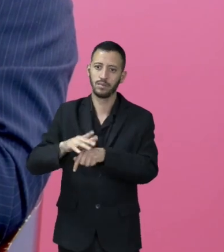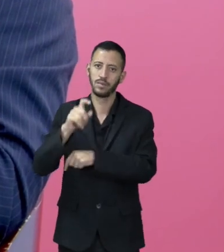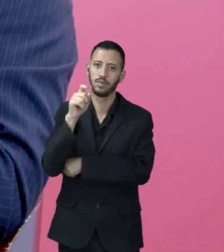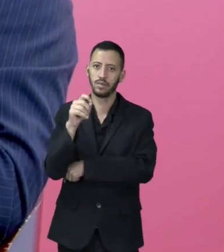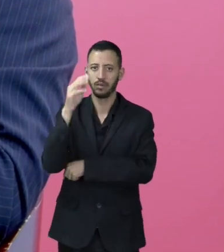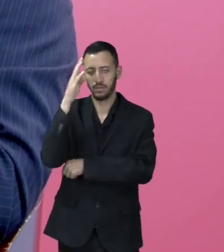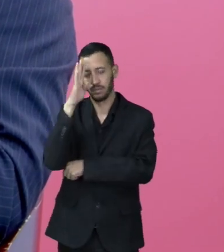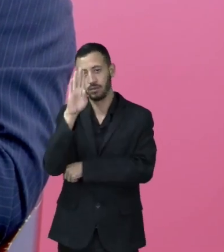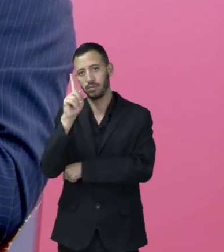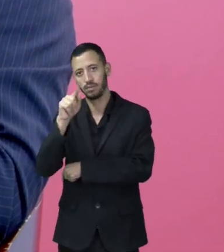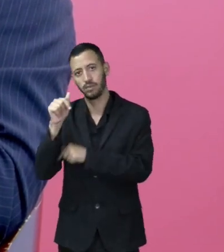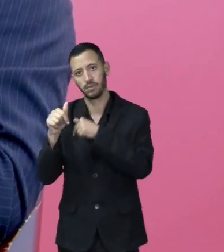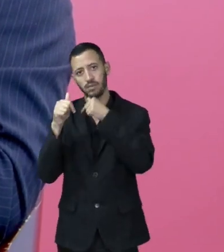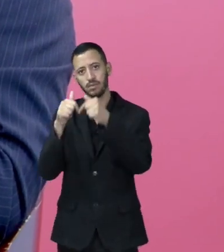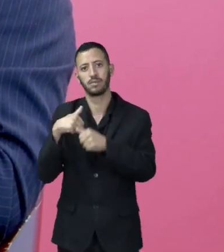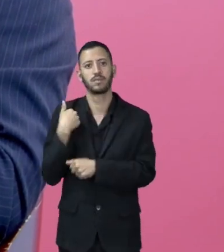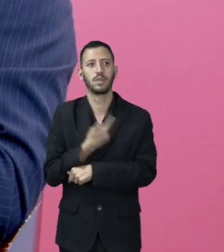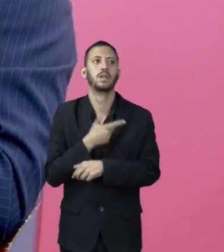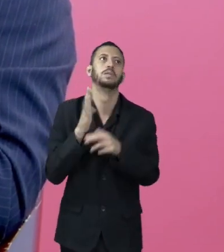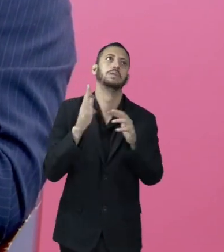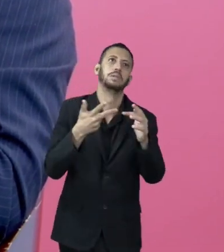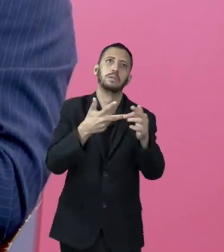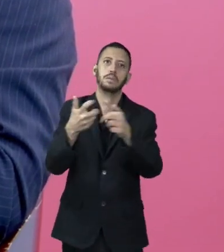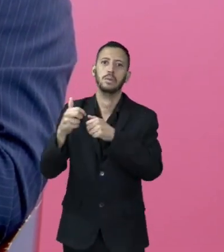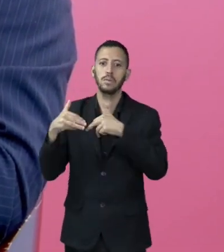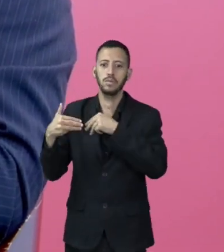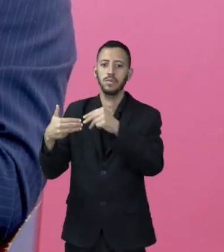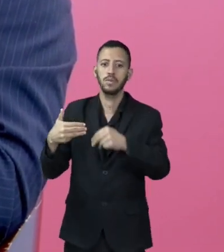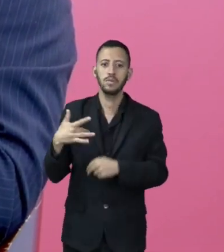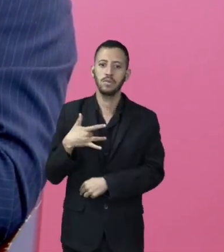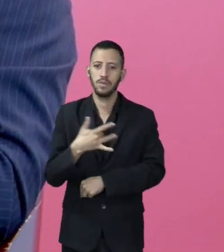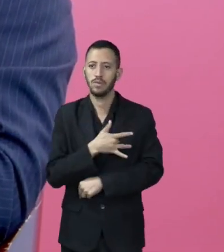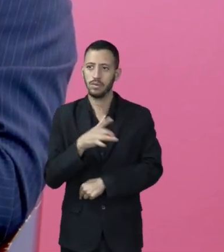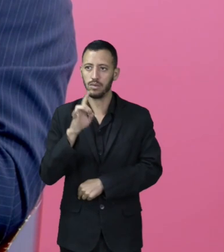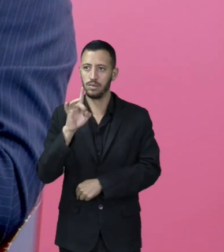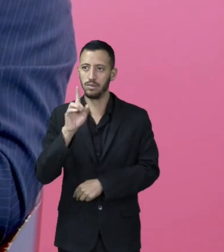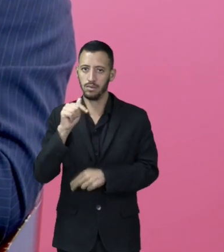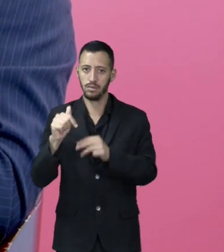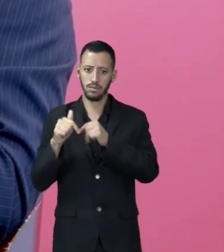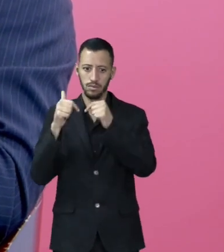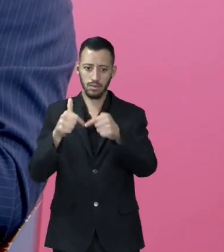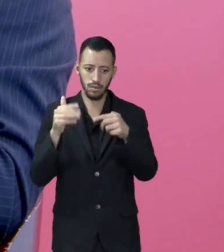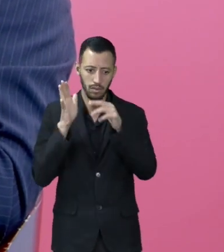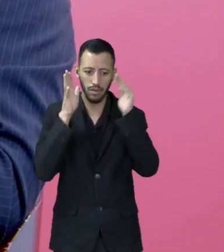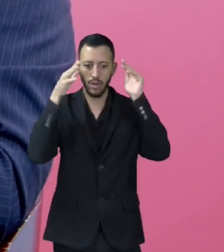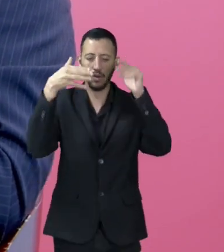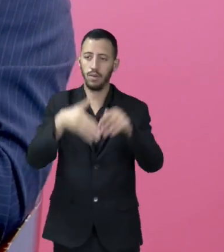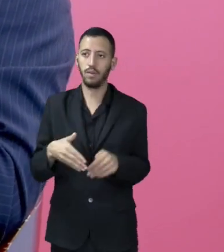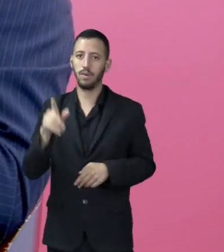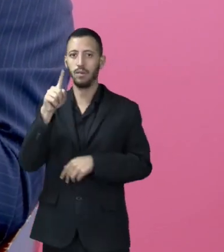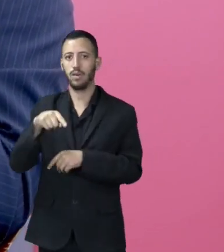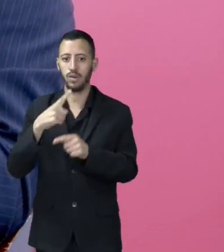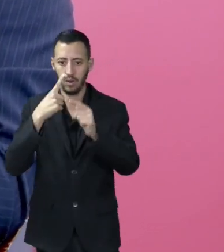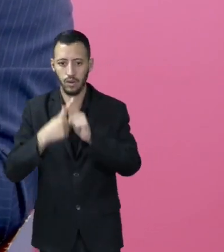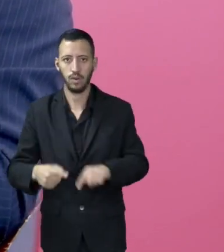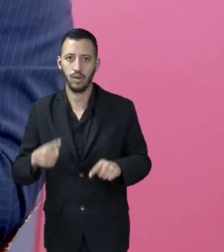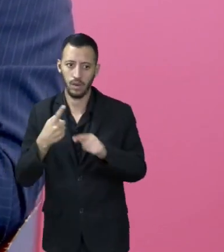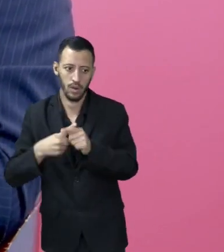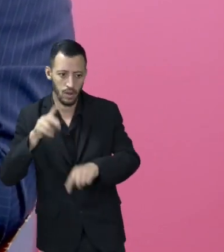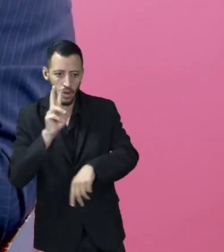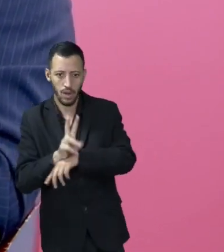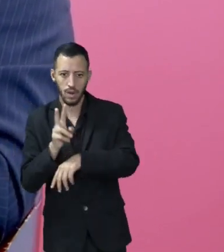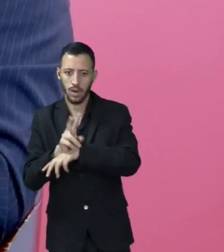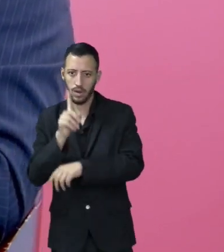dessas ações que a gente observa no Ministério da Saúde são as ações voltadas para o combate, a